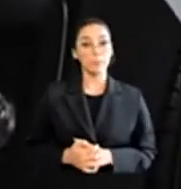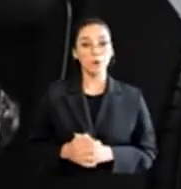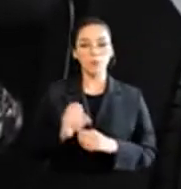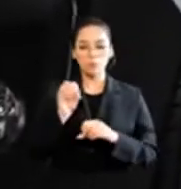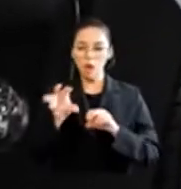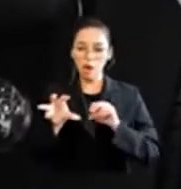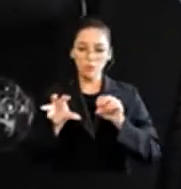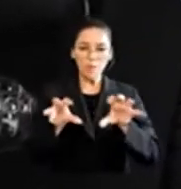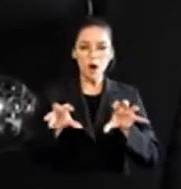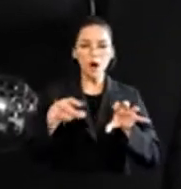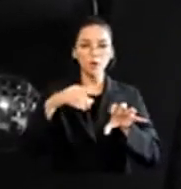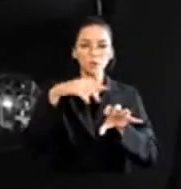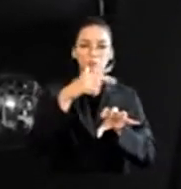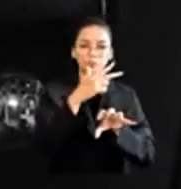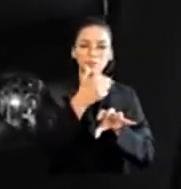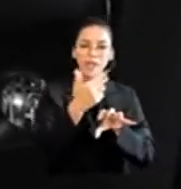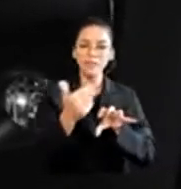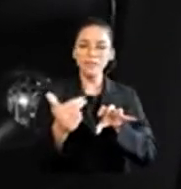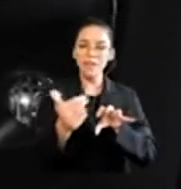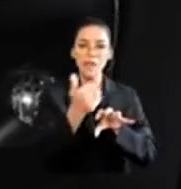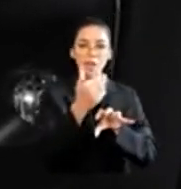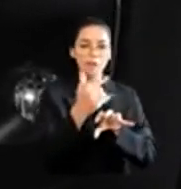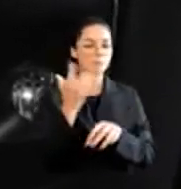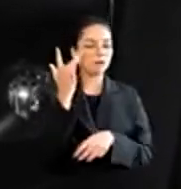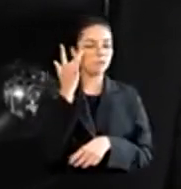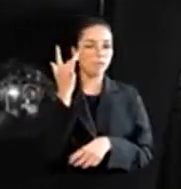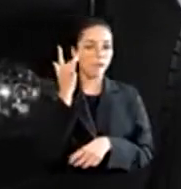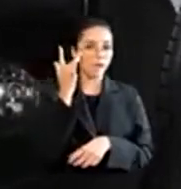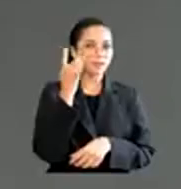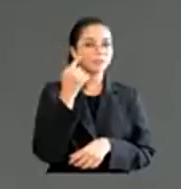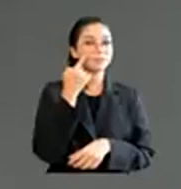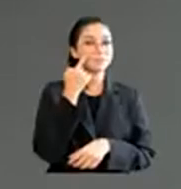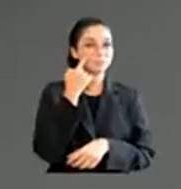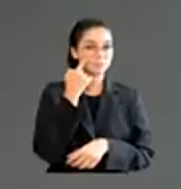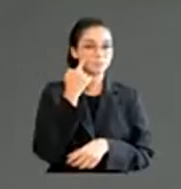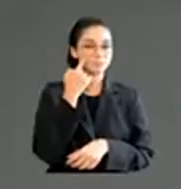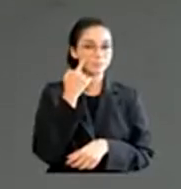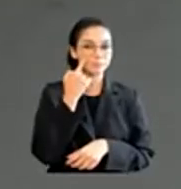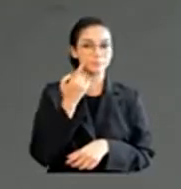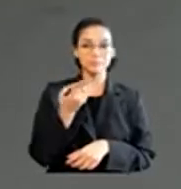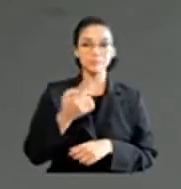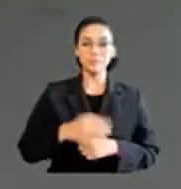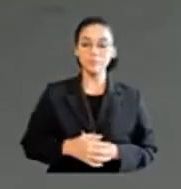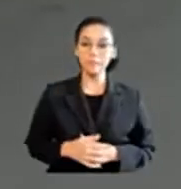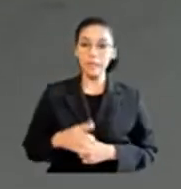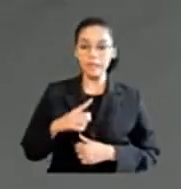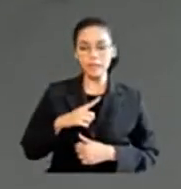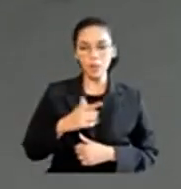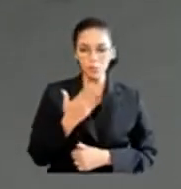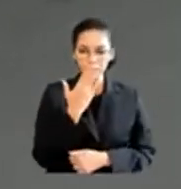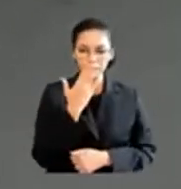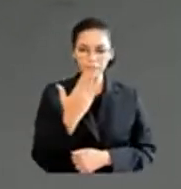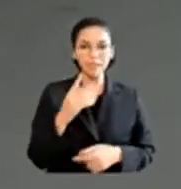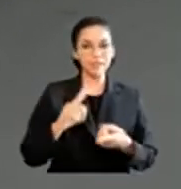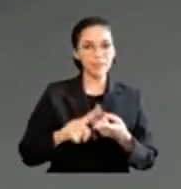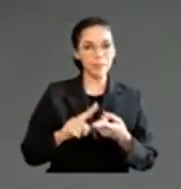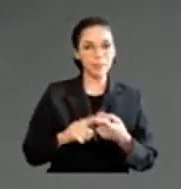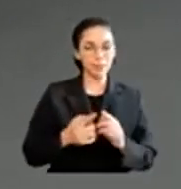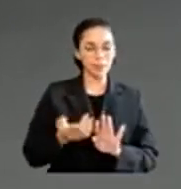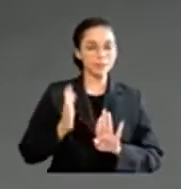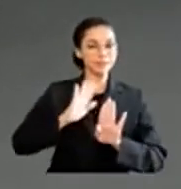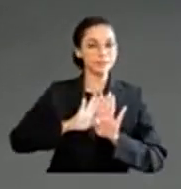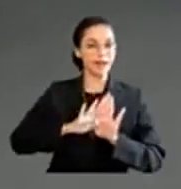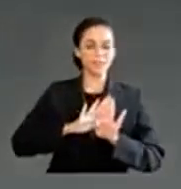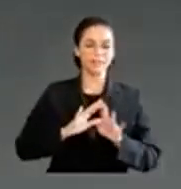moderno, porém com uma grande sacada. Tanto os faróis dianteiros quanto os traseiros estão posicionados acima da faixa